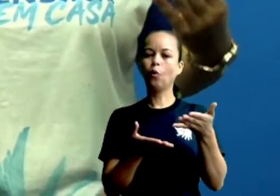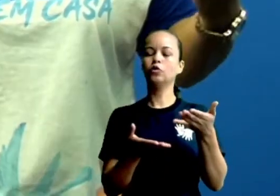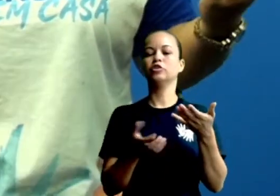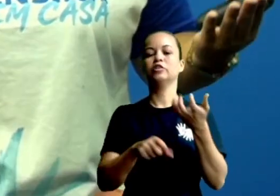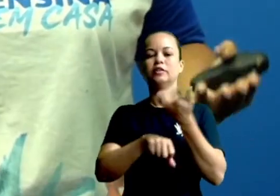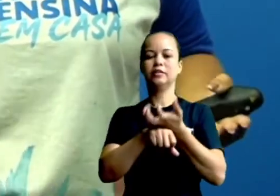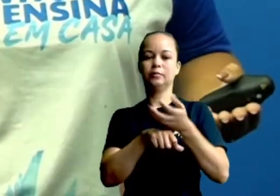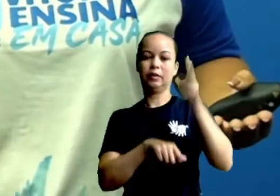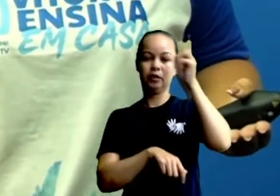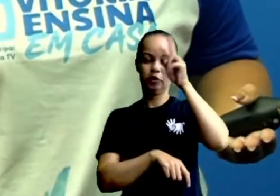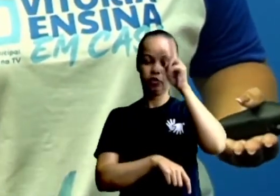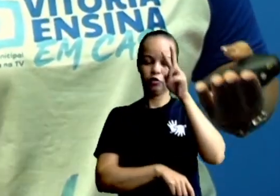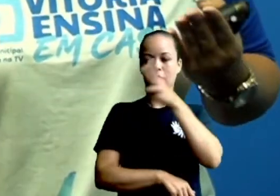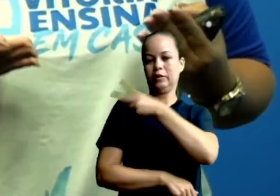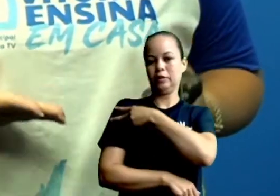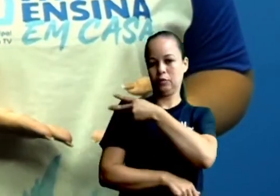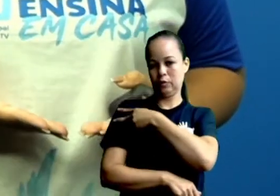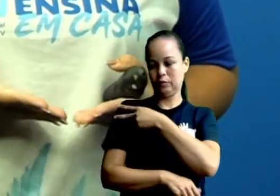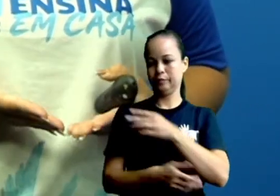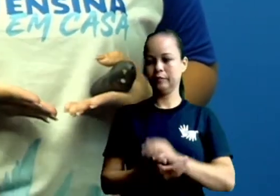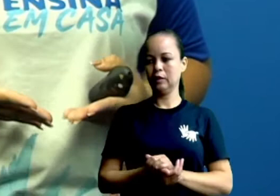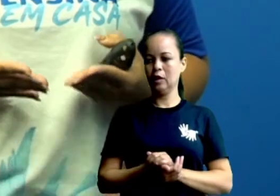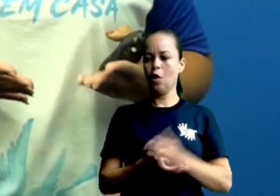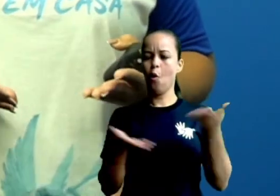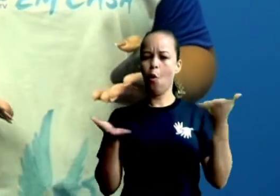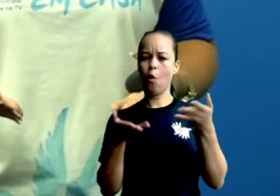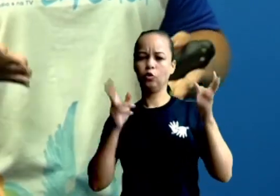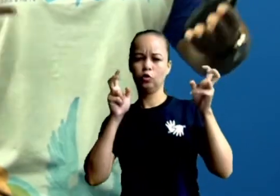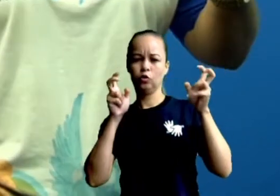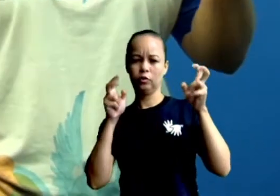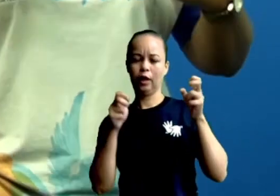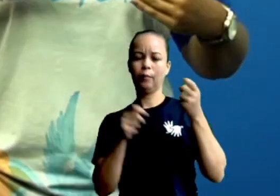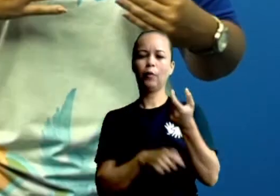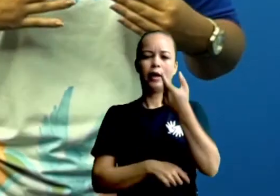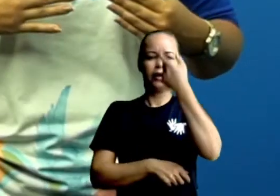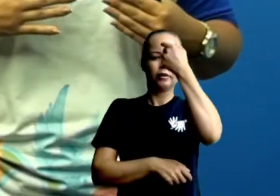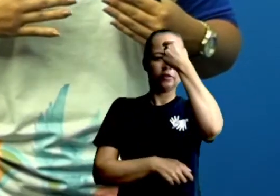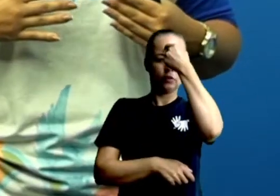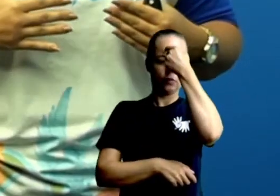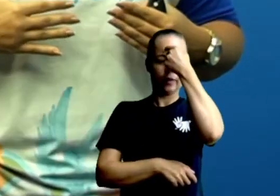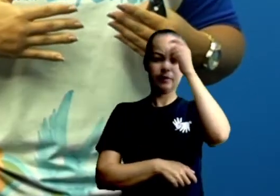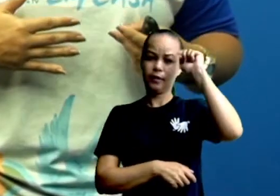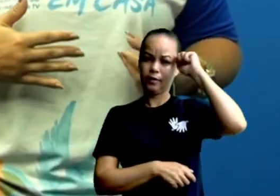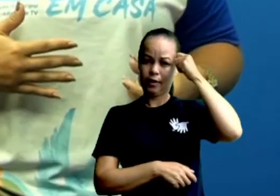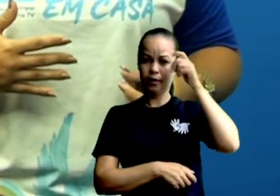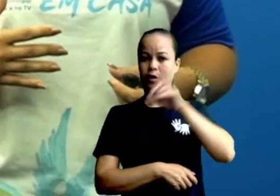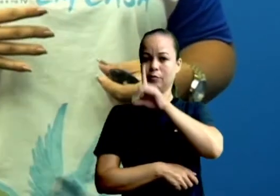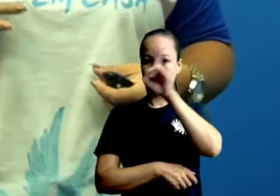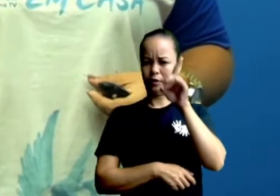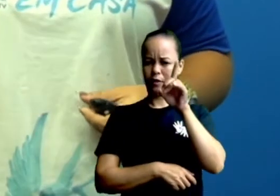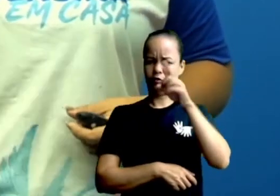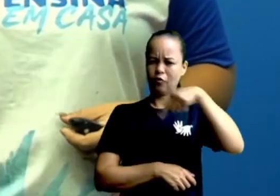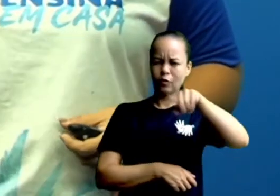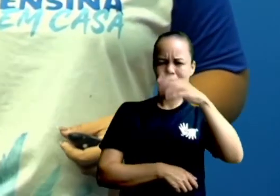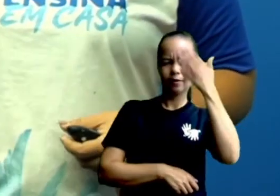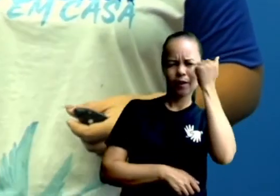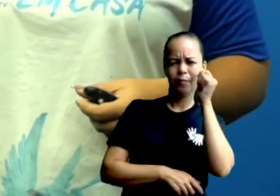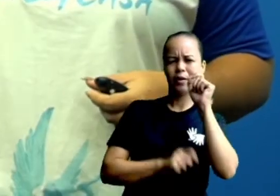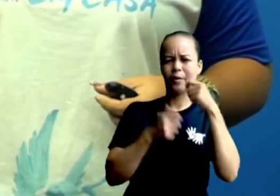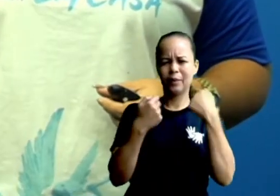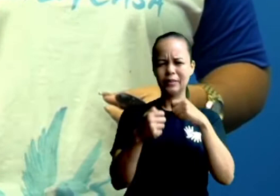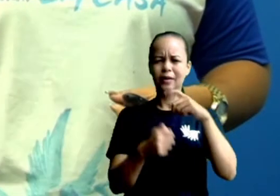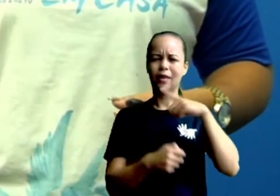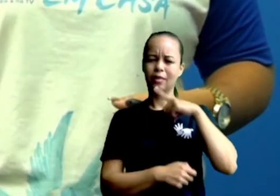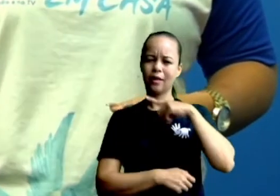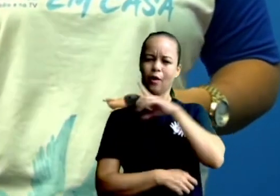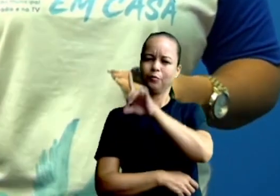da Consciência Negra. Você sabia que existe um dia para a gente ter consciência disso? Pois é, no dia 20